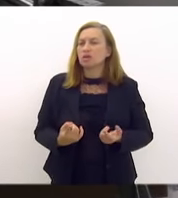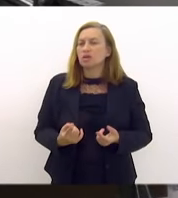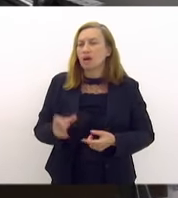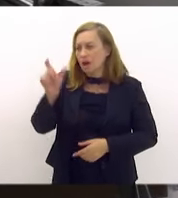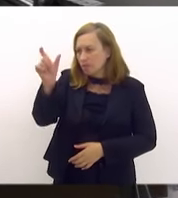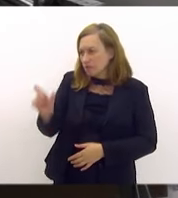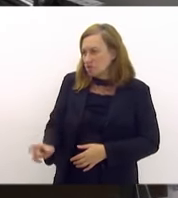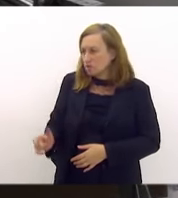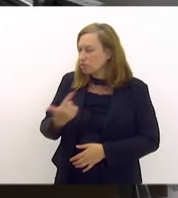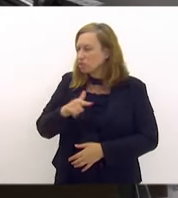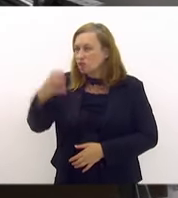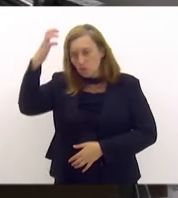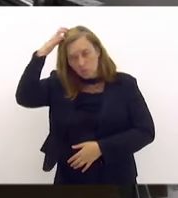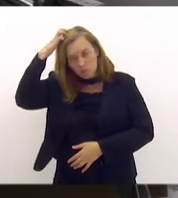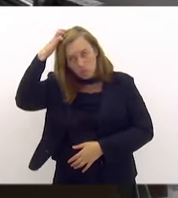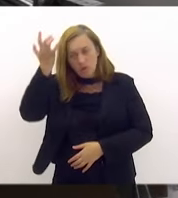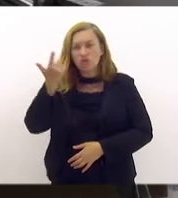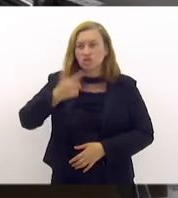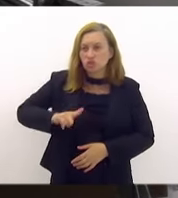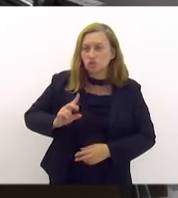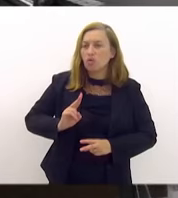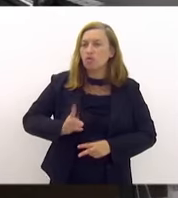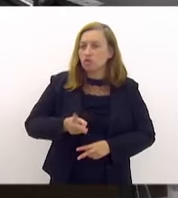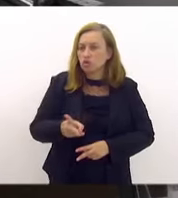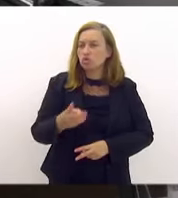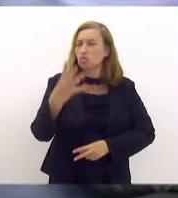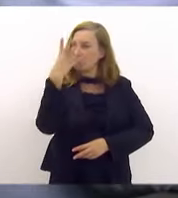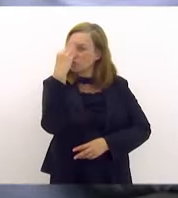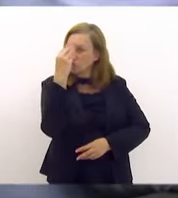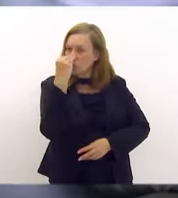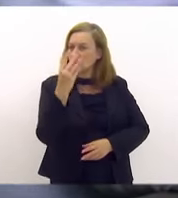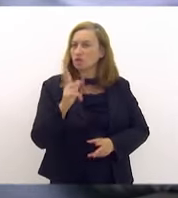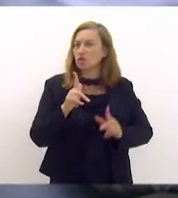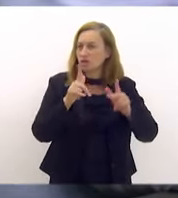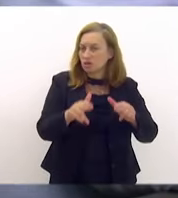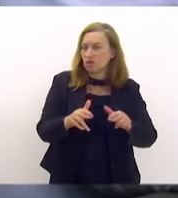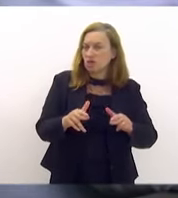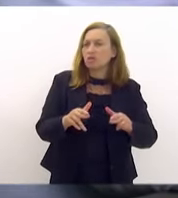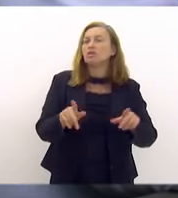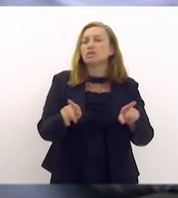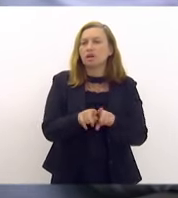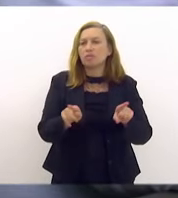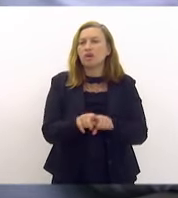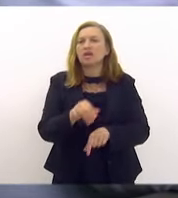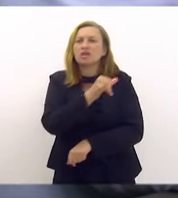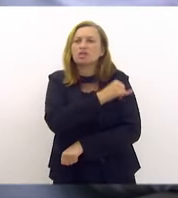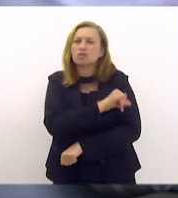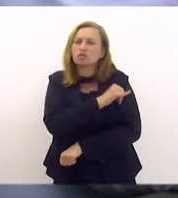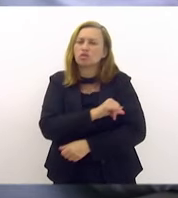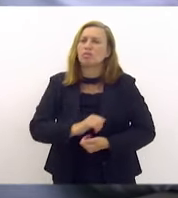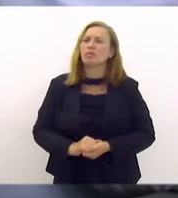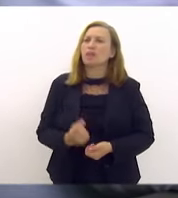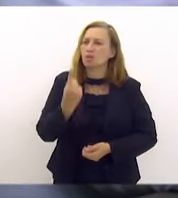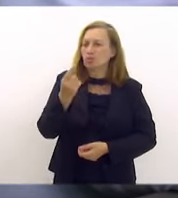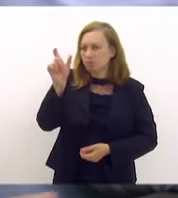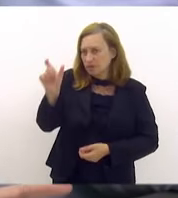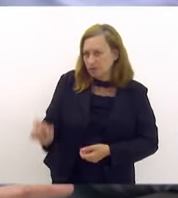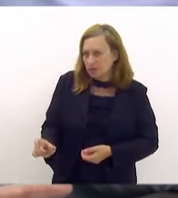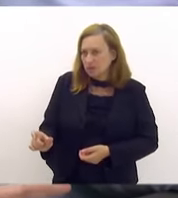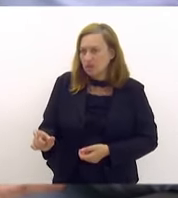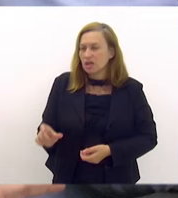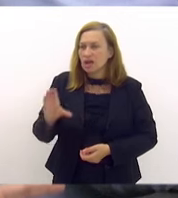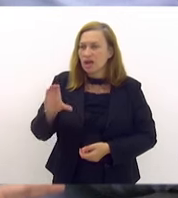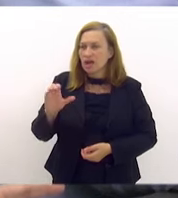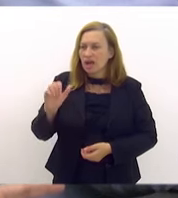inocentada e a imagem dela continua ali como teve um caso emblemático também aqui no Rio de Janeiro de uma pessoa que foi do Carlos